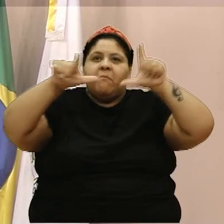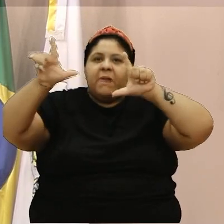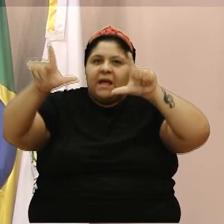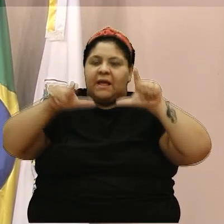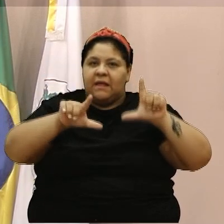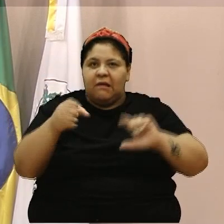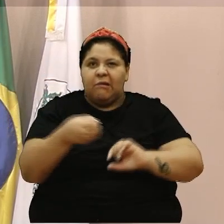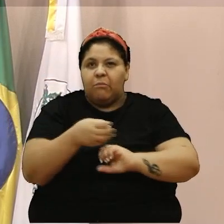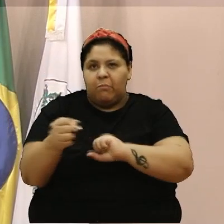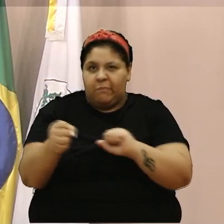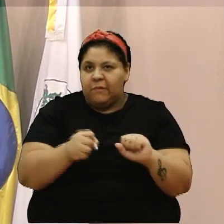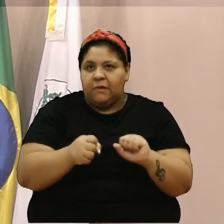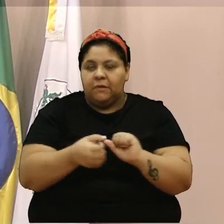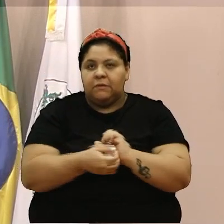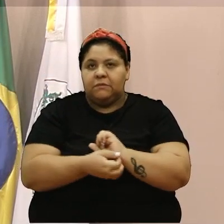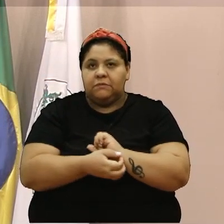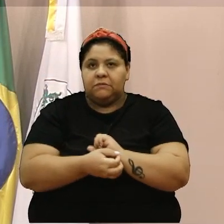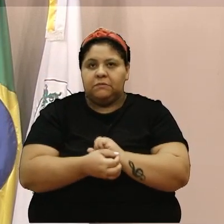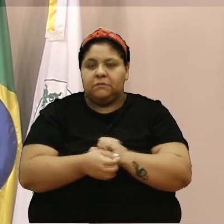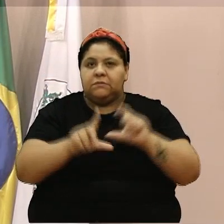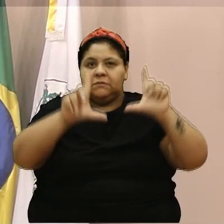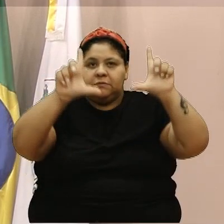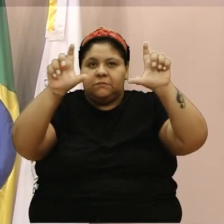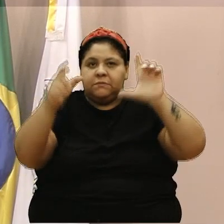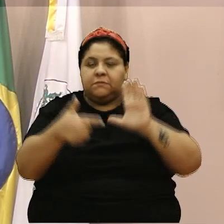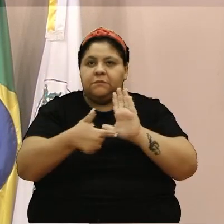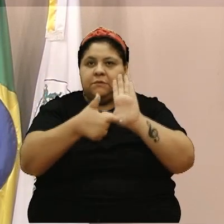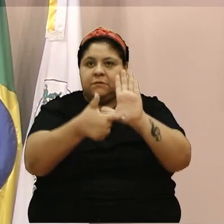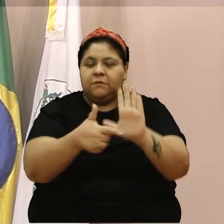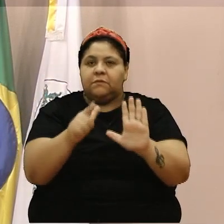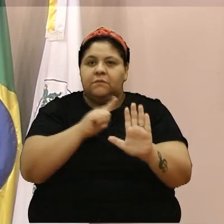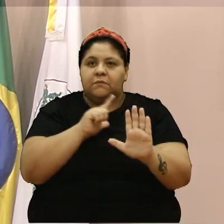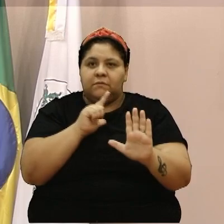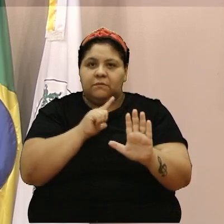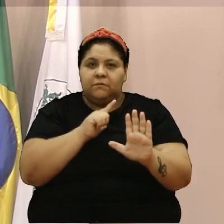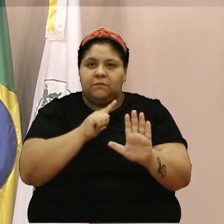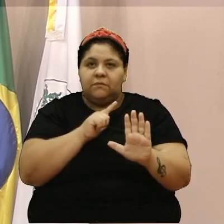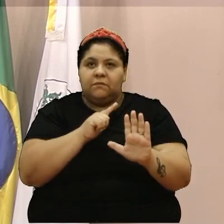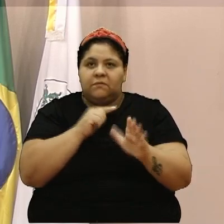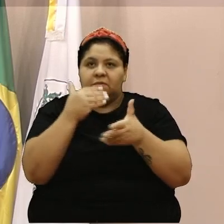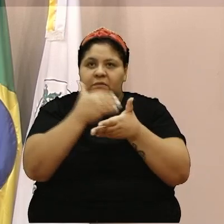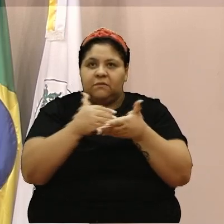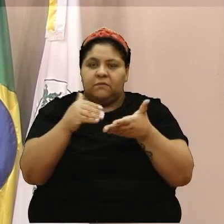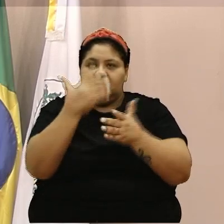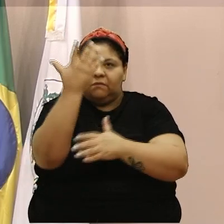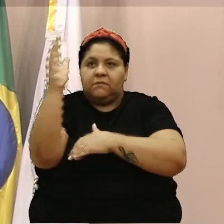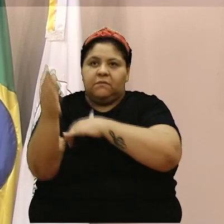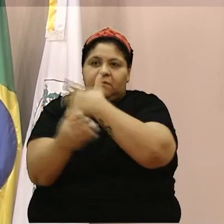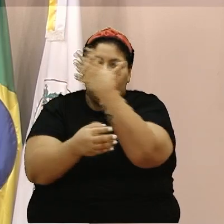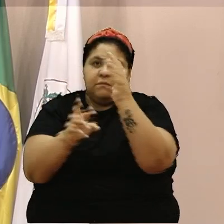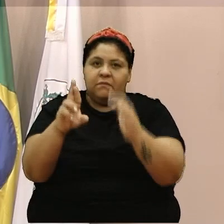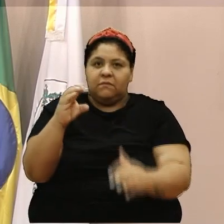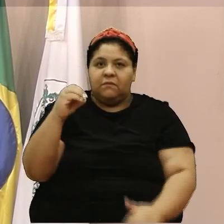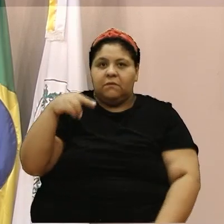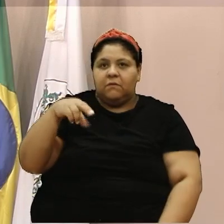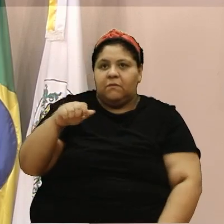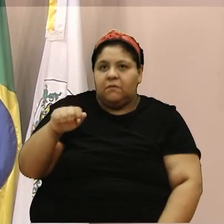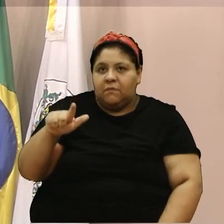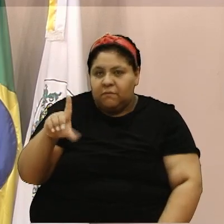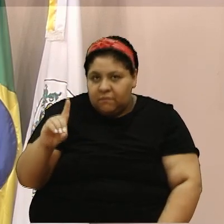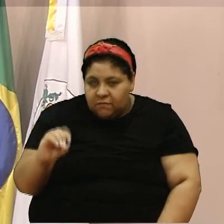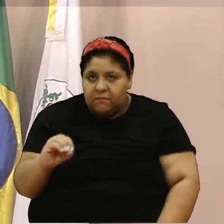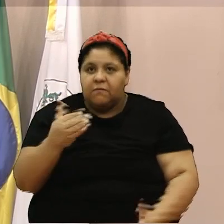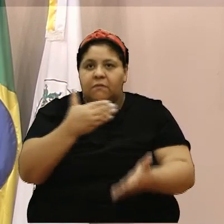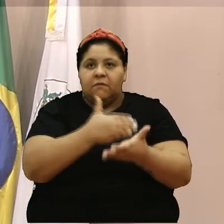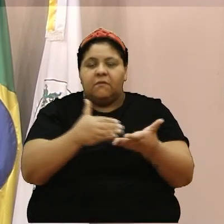ali nessa foto aqui, então, a gente tem o secretário do Meio Ambiente, Ronaldo Boniatti, junto, o secretário